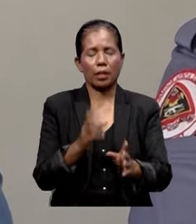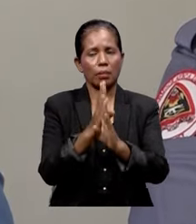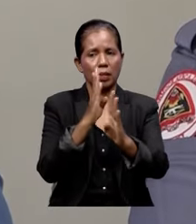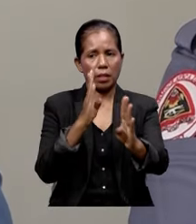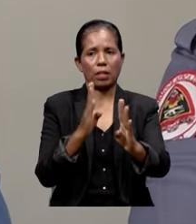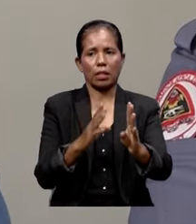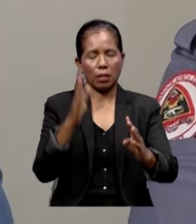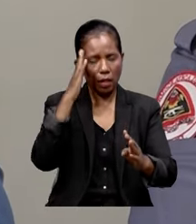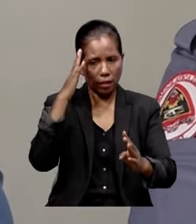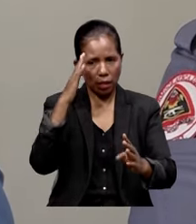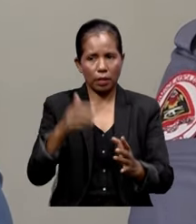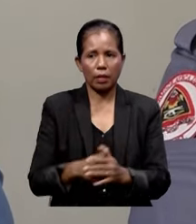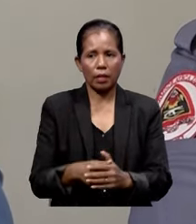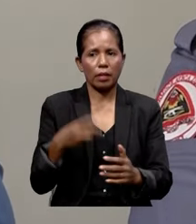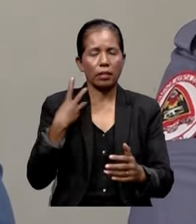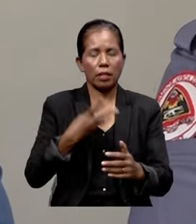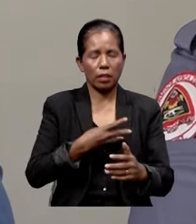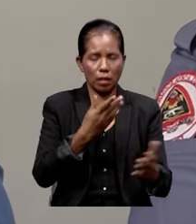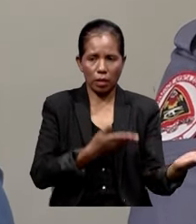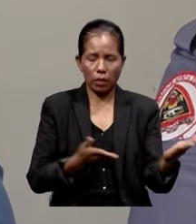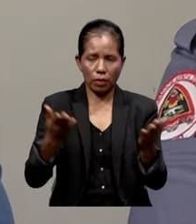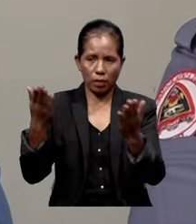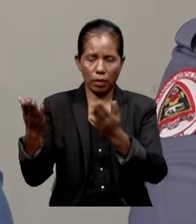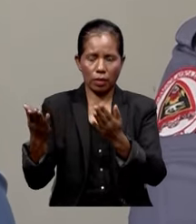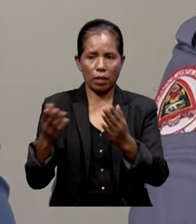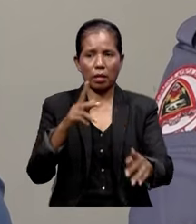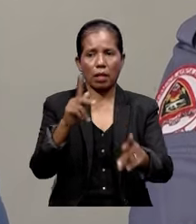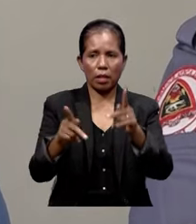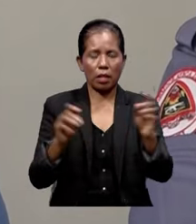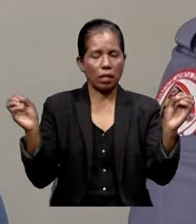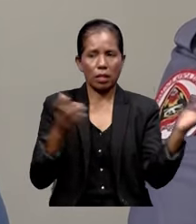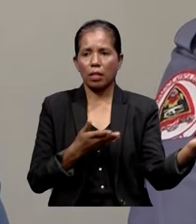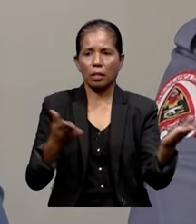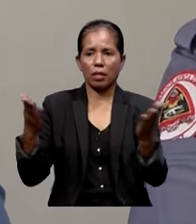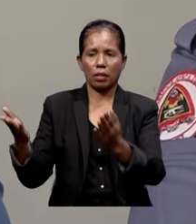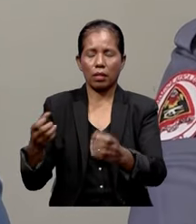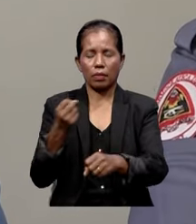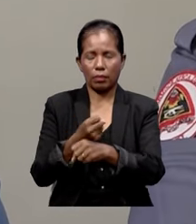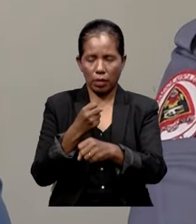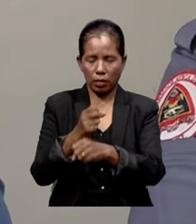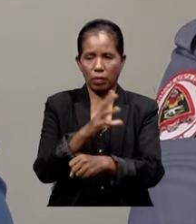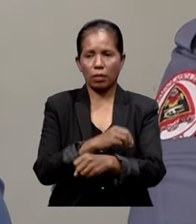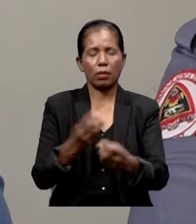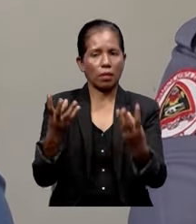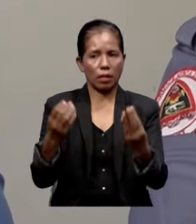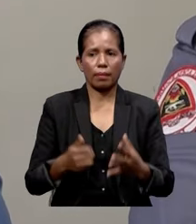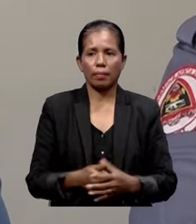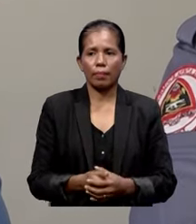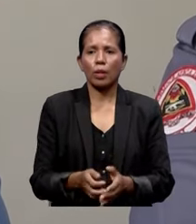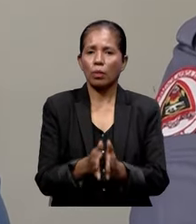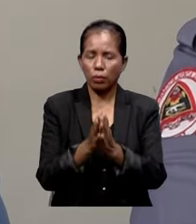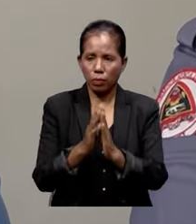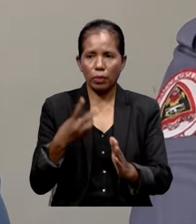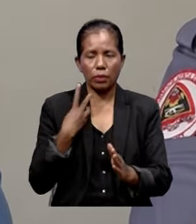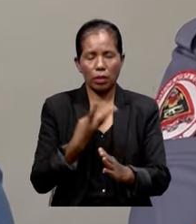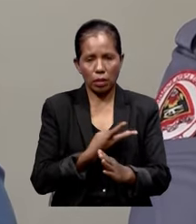bela, hatena, no tata, ita lori, ita transporta ema, los transporte fatu, cora gene. Tamane, russo e todo